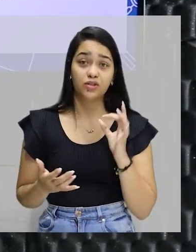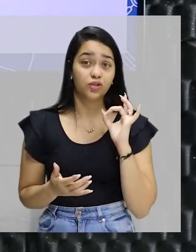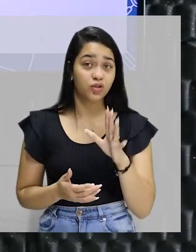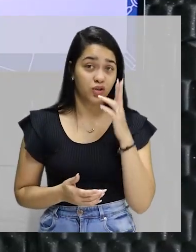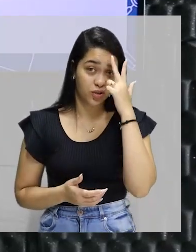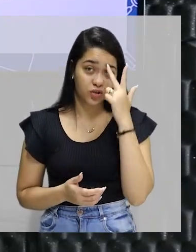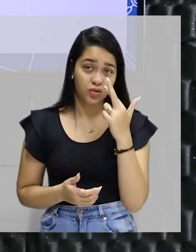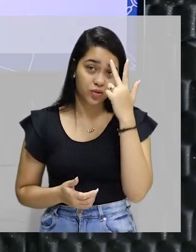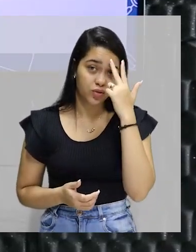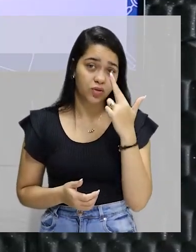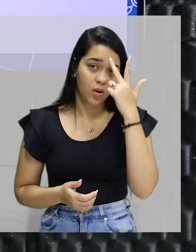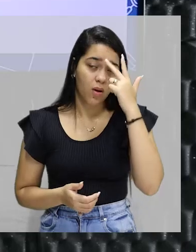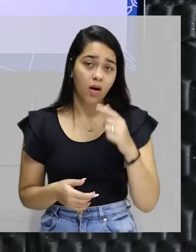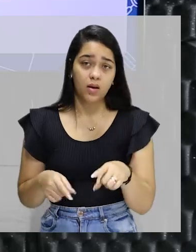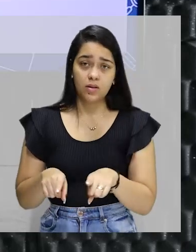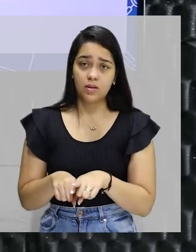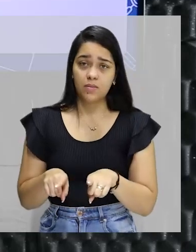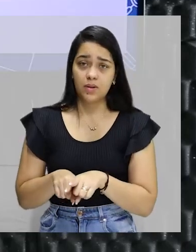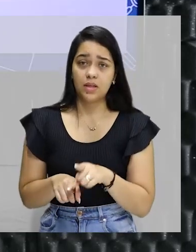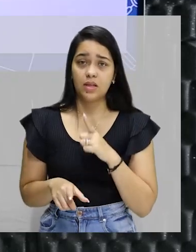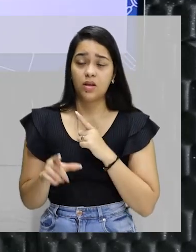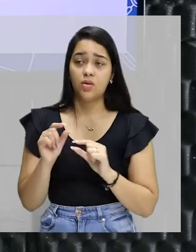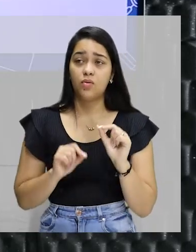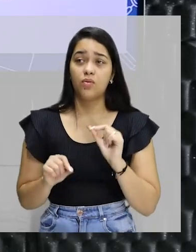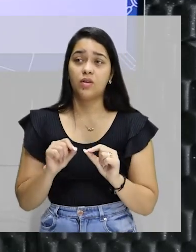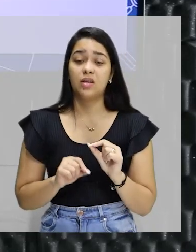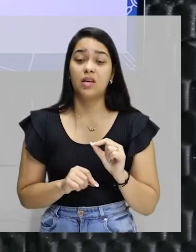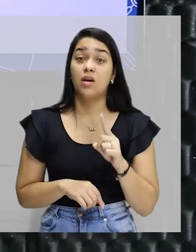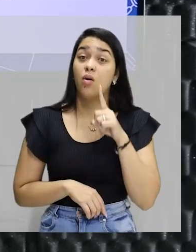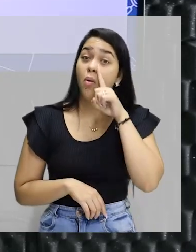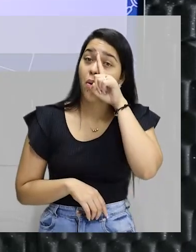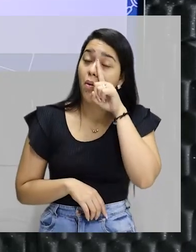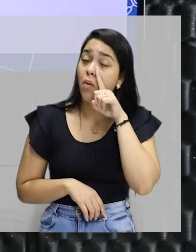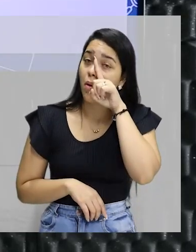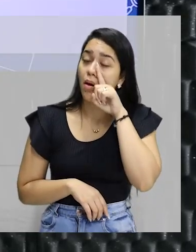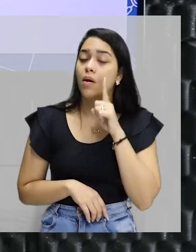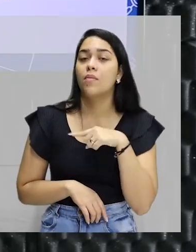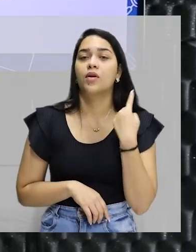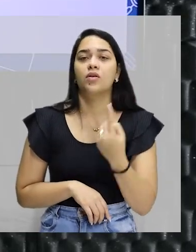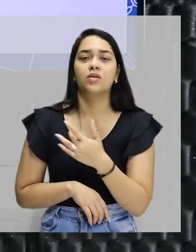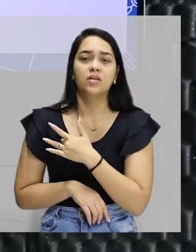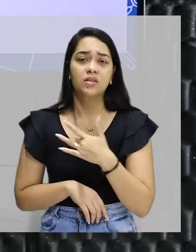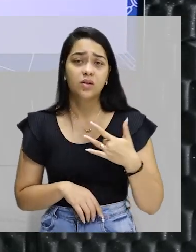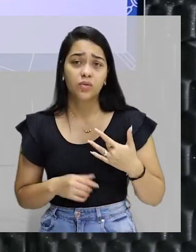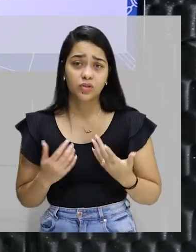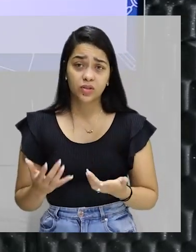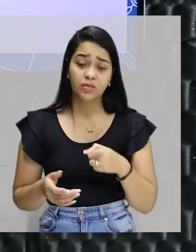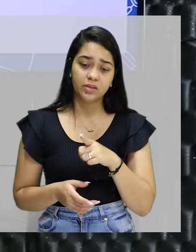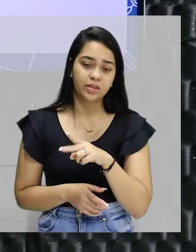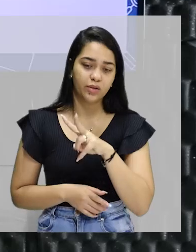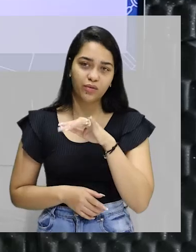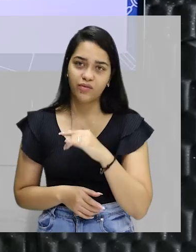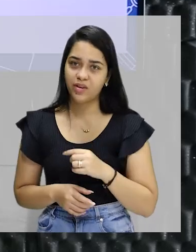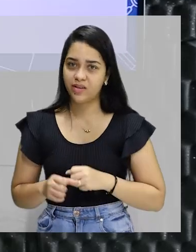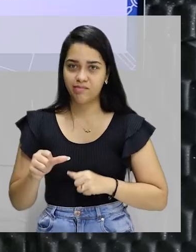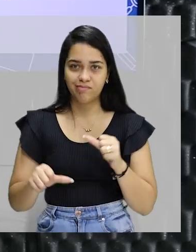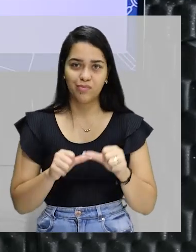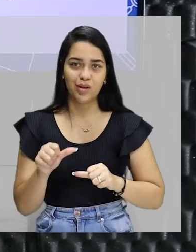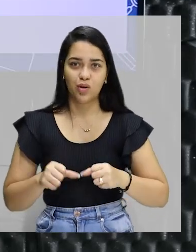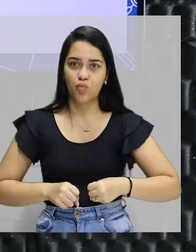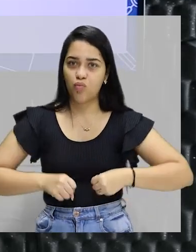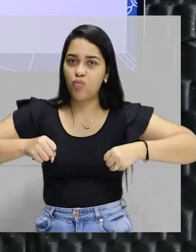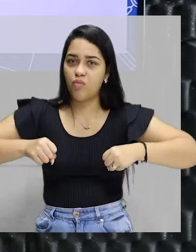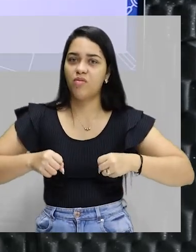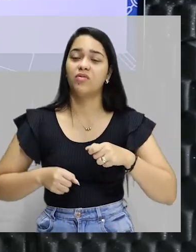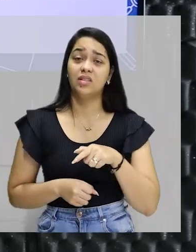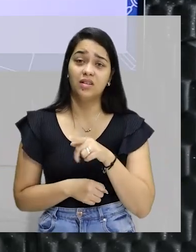ficção. A radiação gama ela é extremamente nociva para a nossa saúde. Então, você não vai virar Hulk, você provavelmente